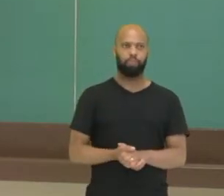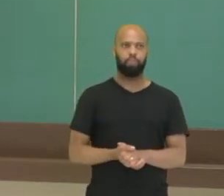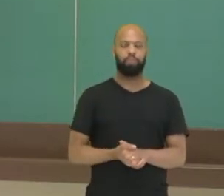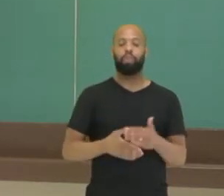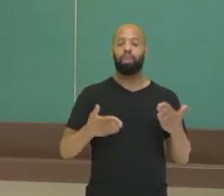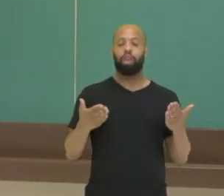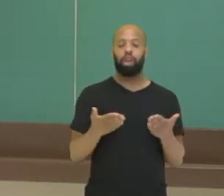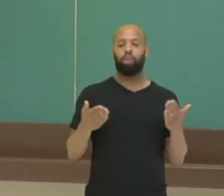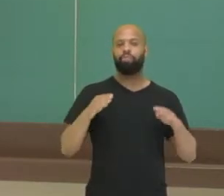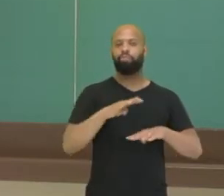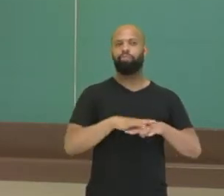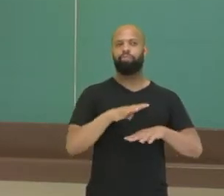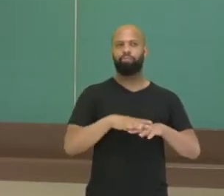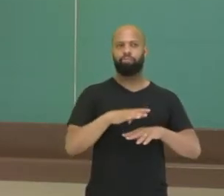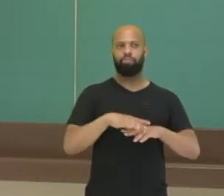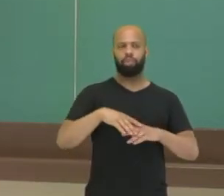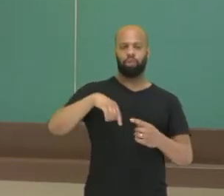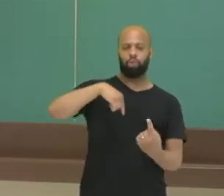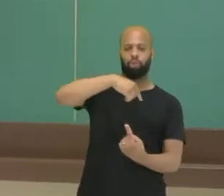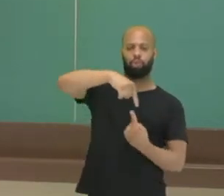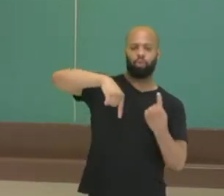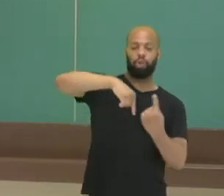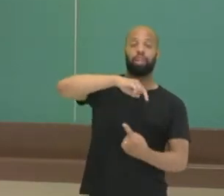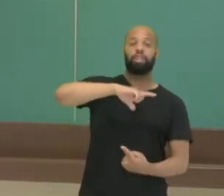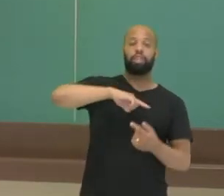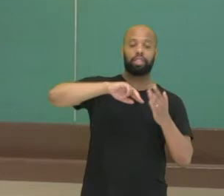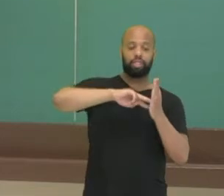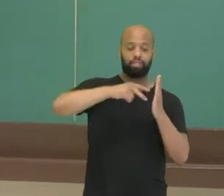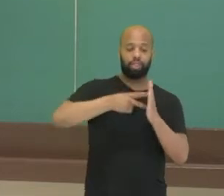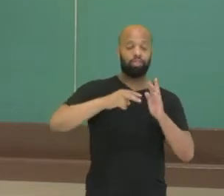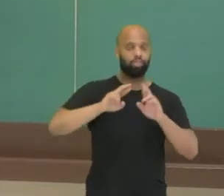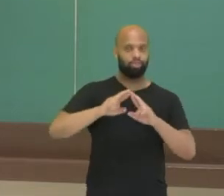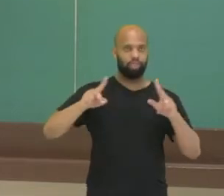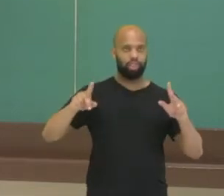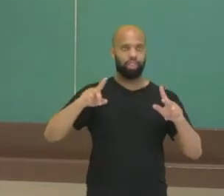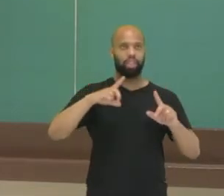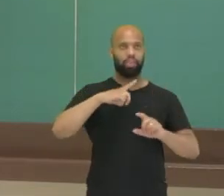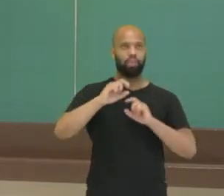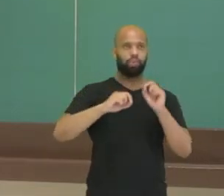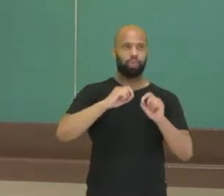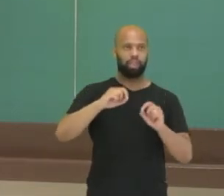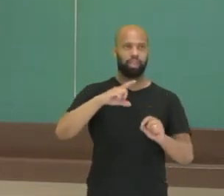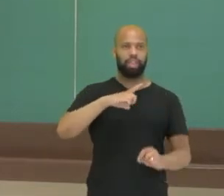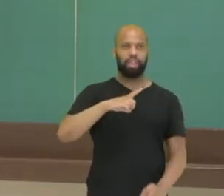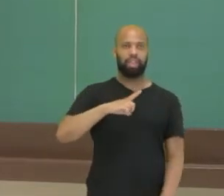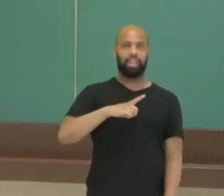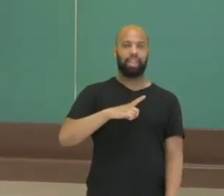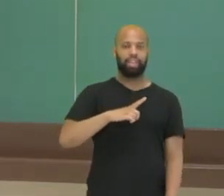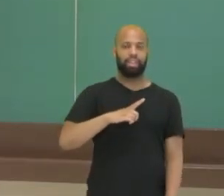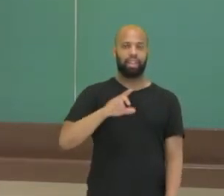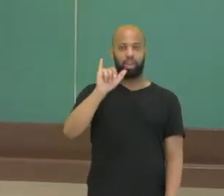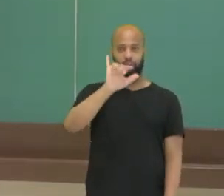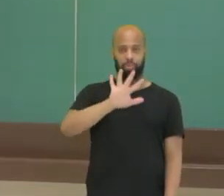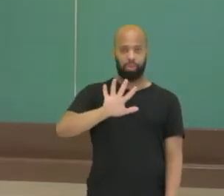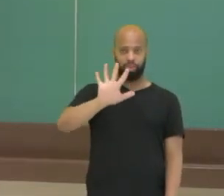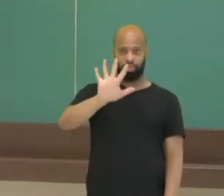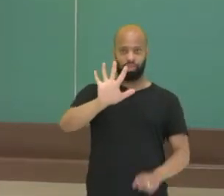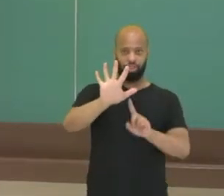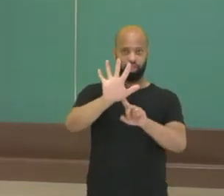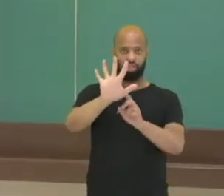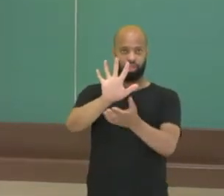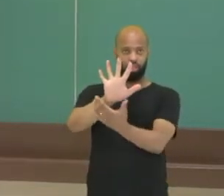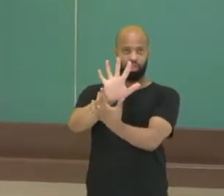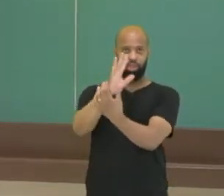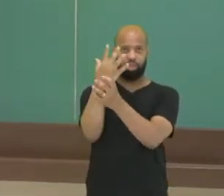Agora, em matemática, a rotação ela tem um sentido diferente. Rotação está ligada à ideia do quê? De rodar, de girar a